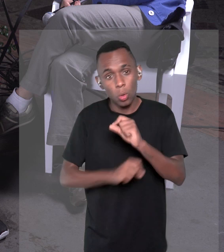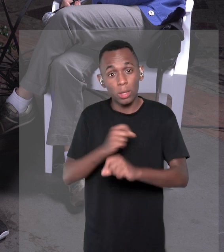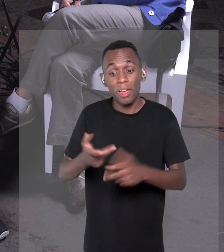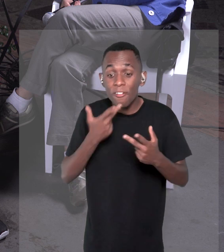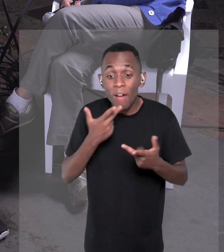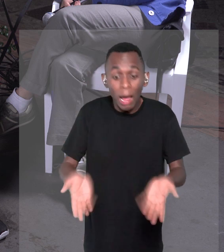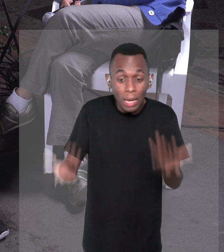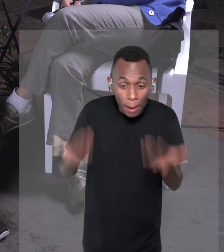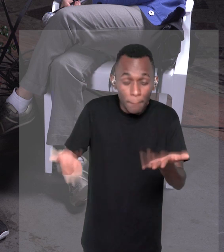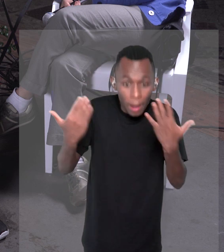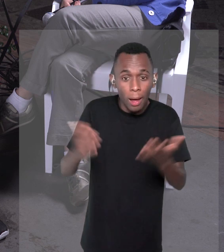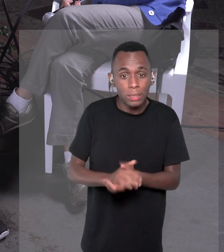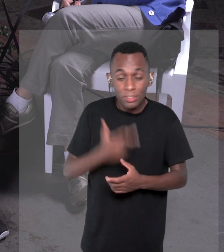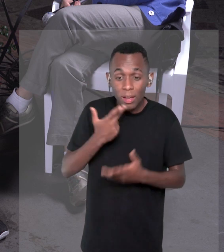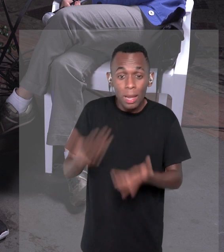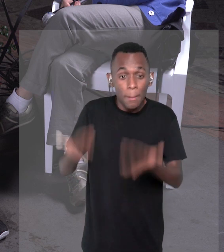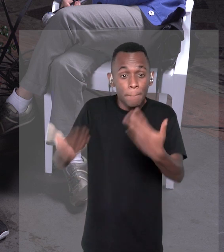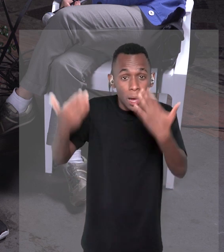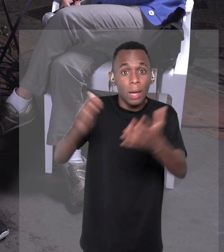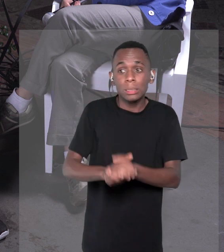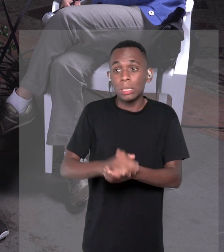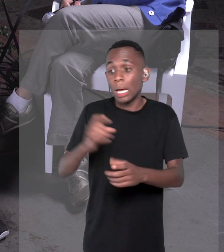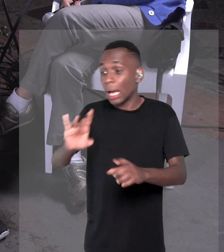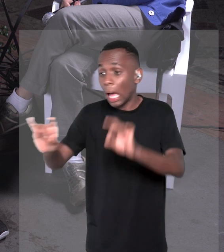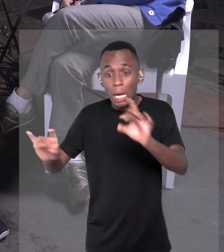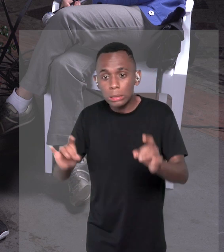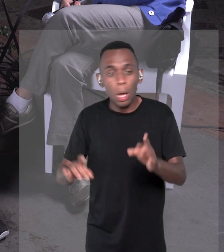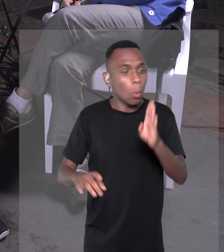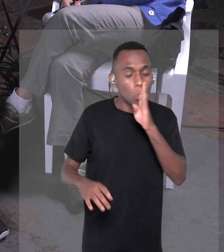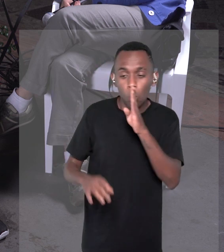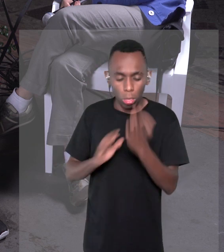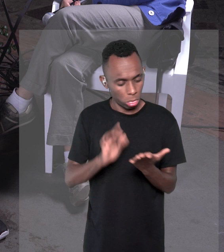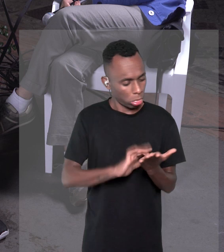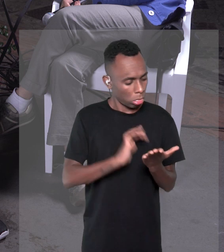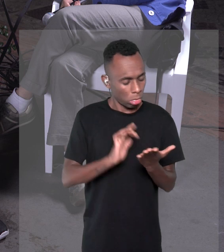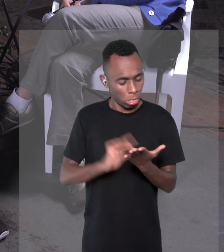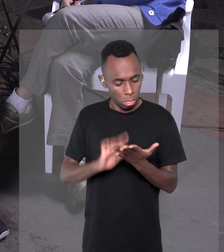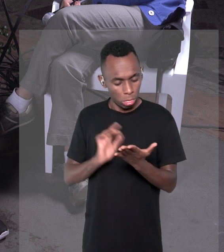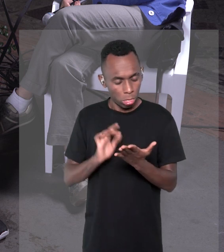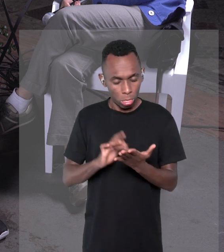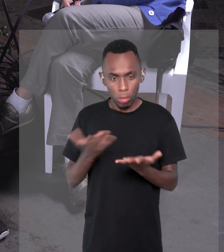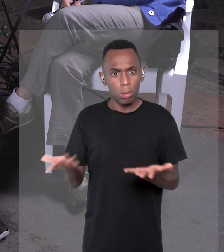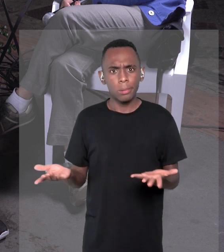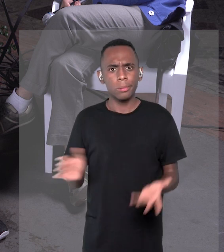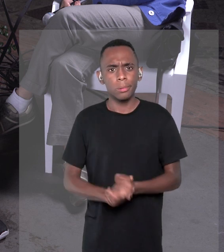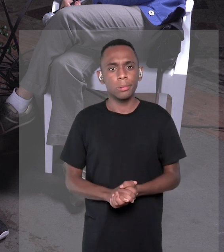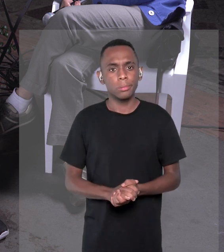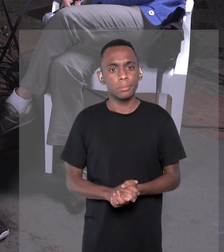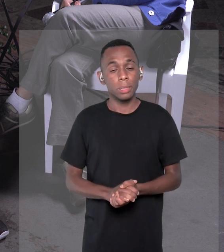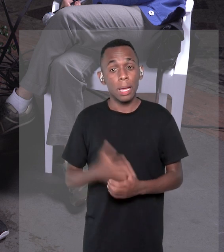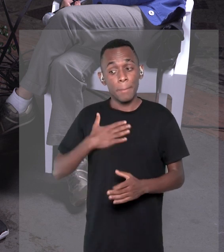das coisas que a minha não tinha. Claro que ele pode ter outras coisas que a minha tinha, mais tempo